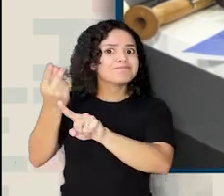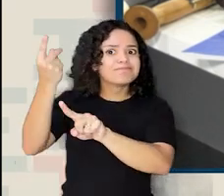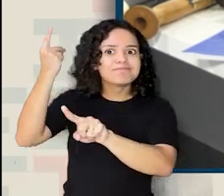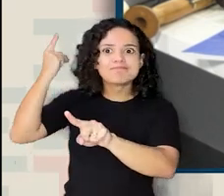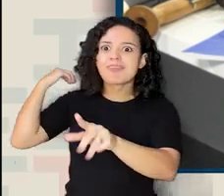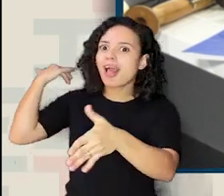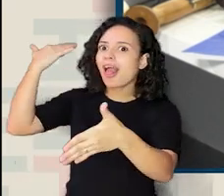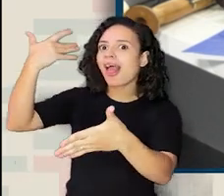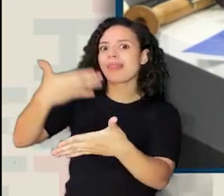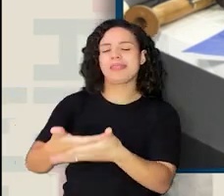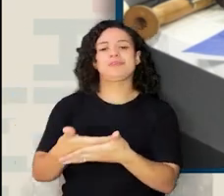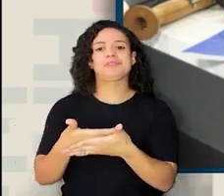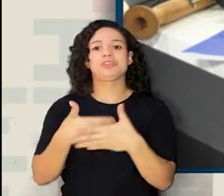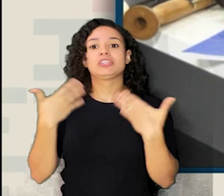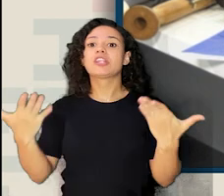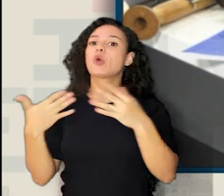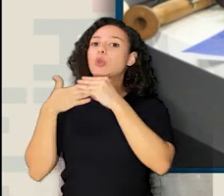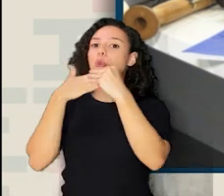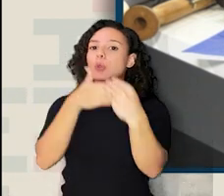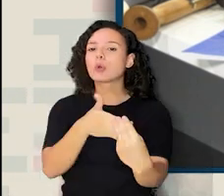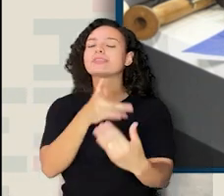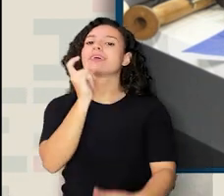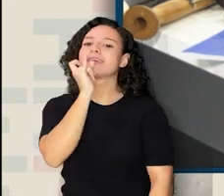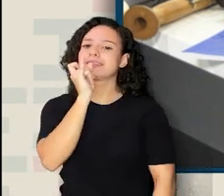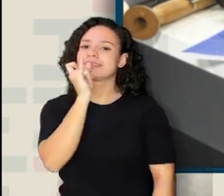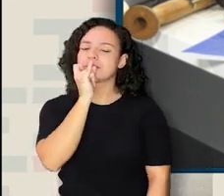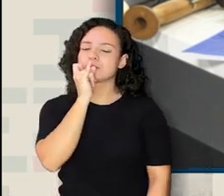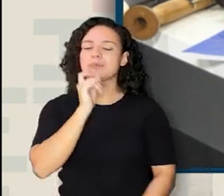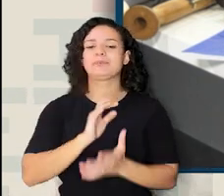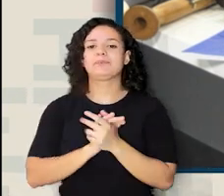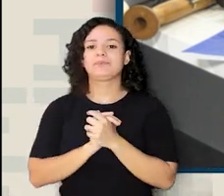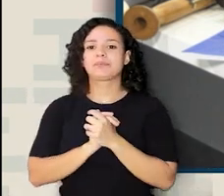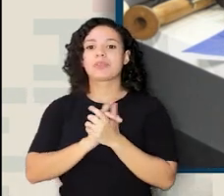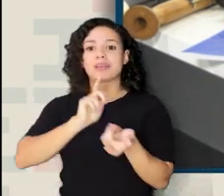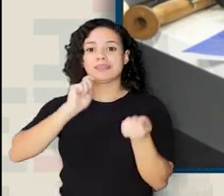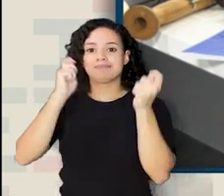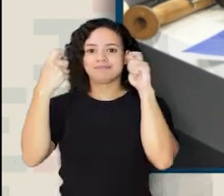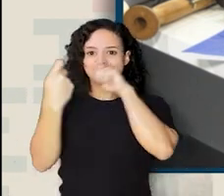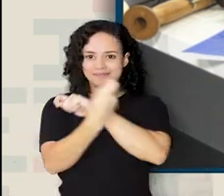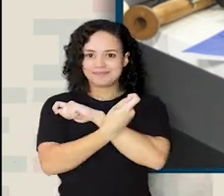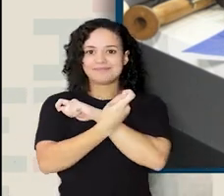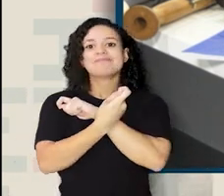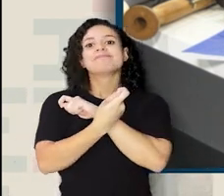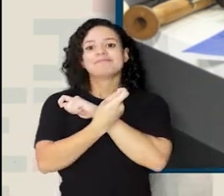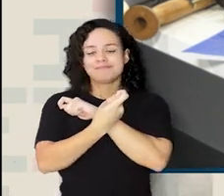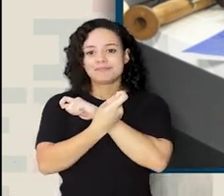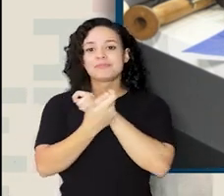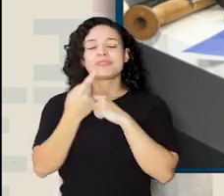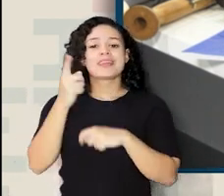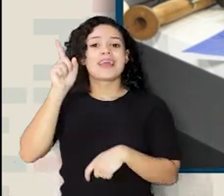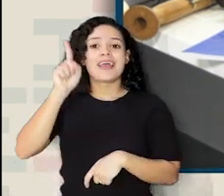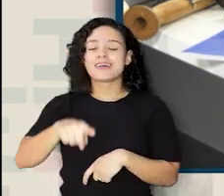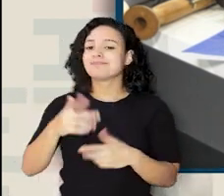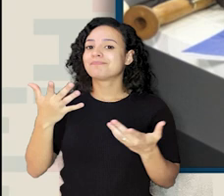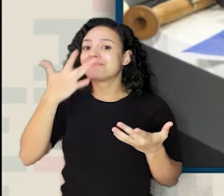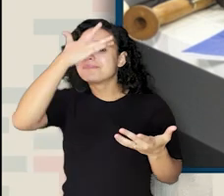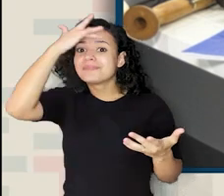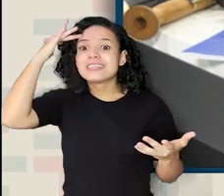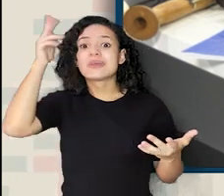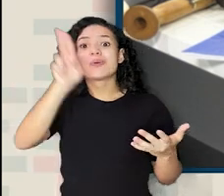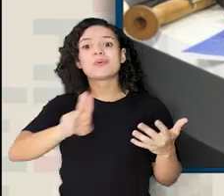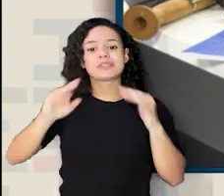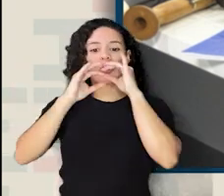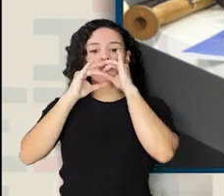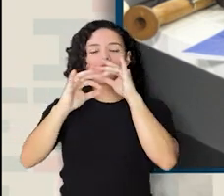Mas, assim, isso desde o início, certo? Então, eu trouxe aqui um exemplo de transposição que é